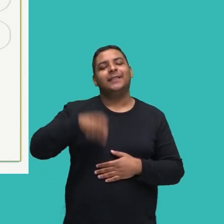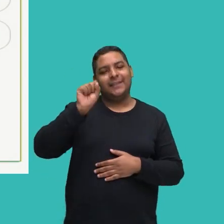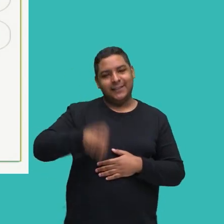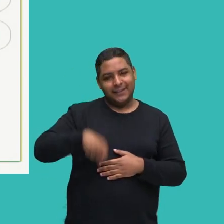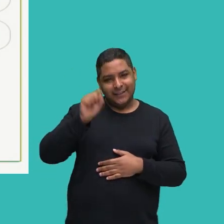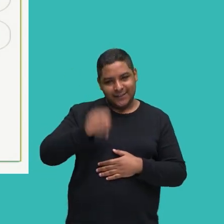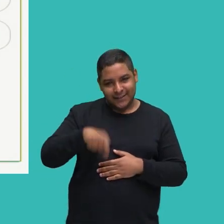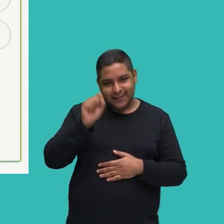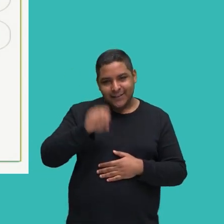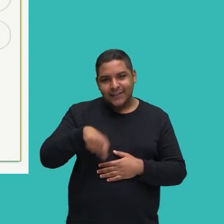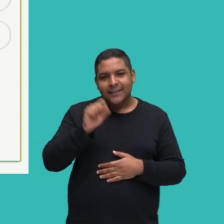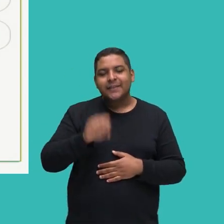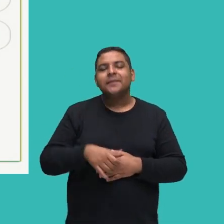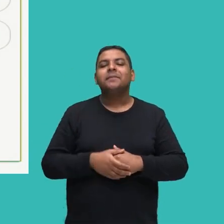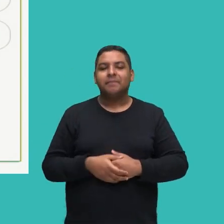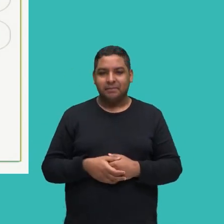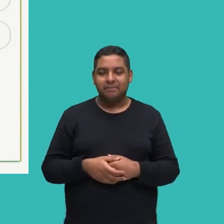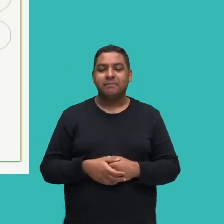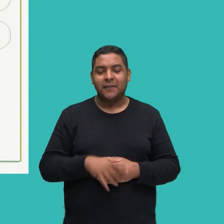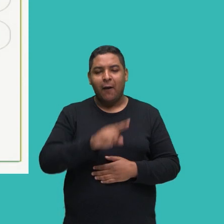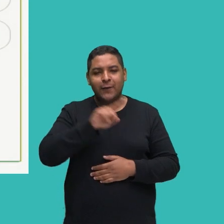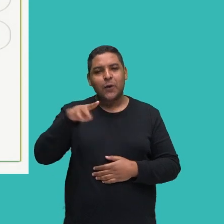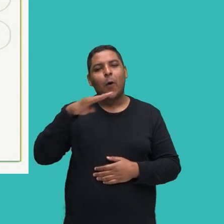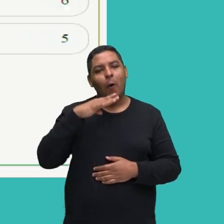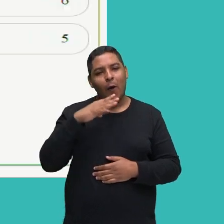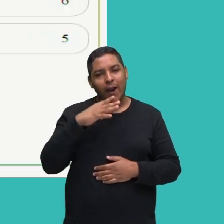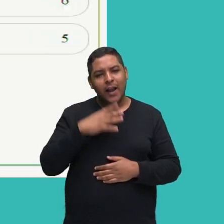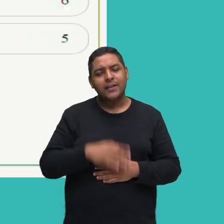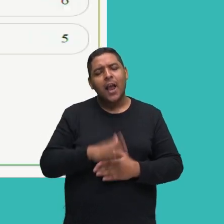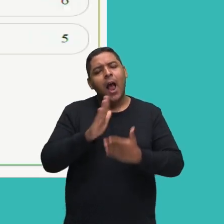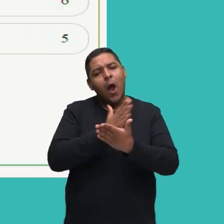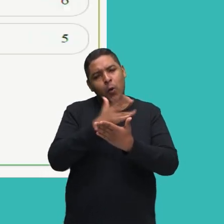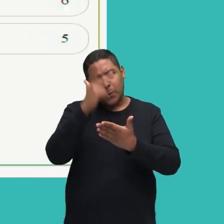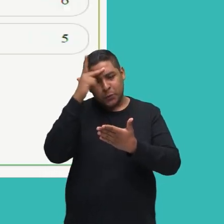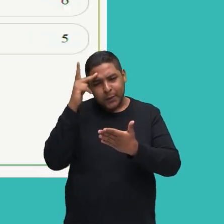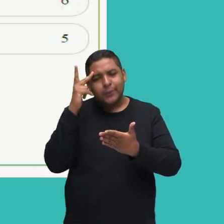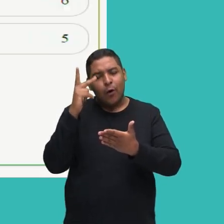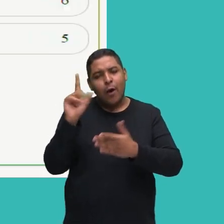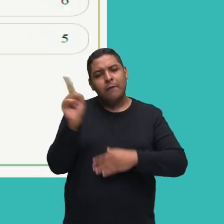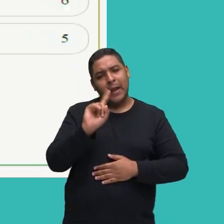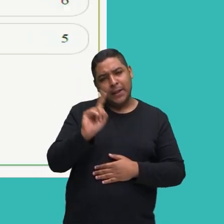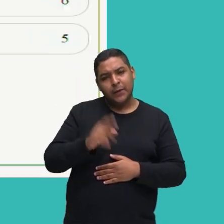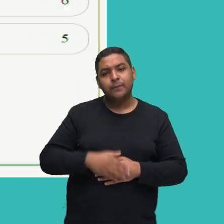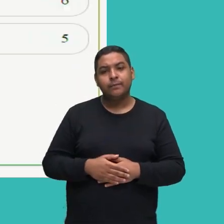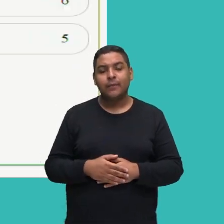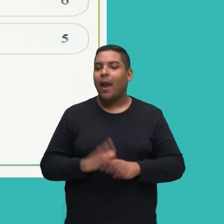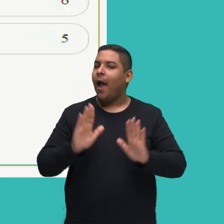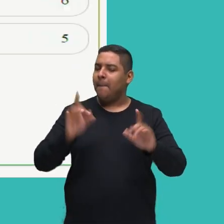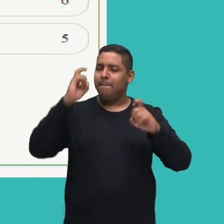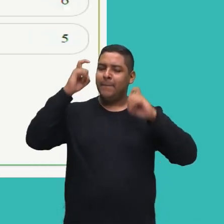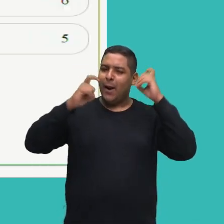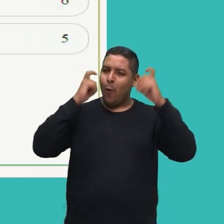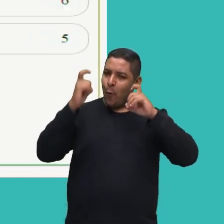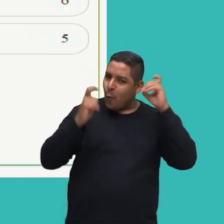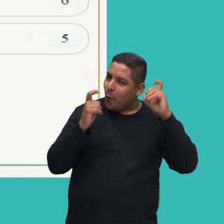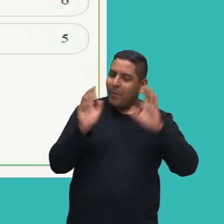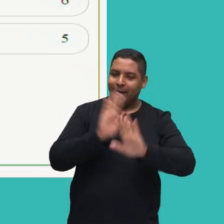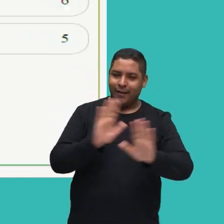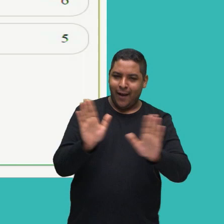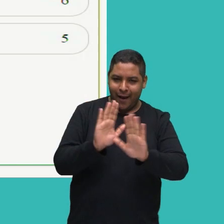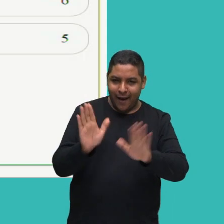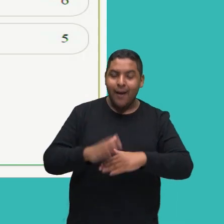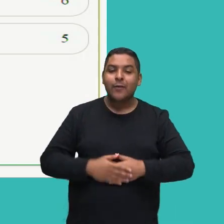olha só que legal, você já ouviu falar e alguns disseram que não. Mas quem disse que não, não se preocupe, porque a